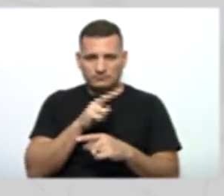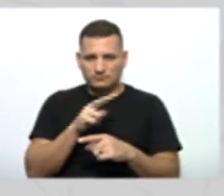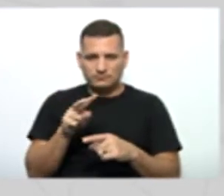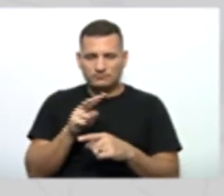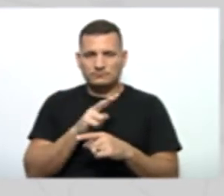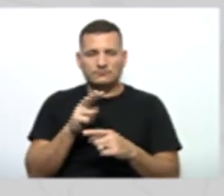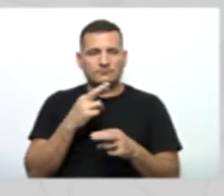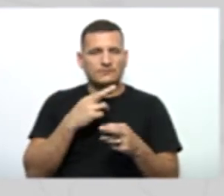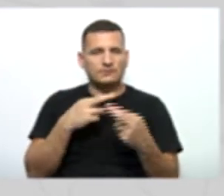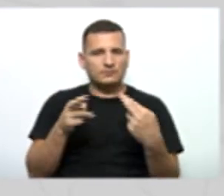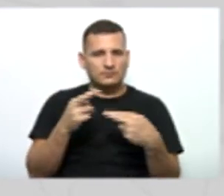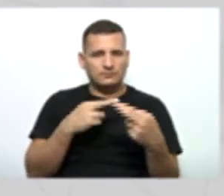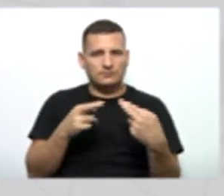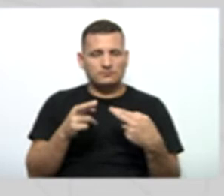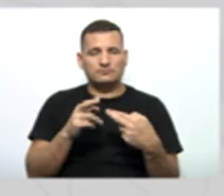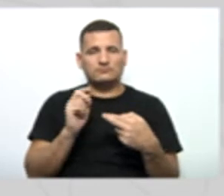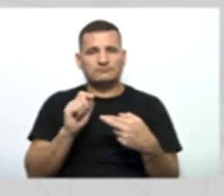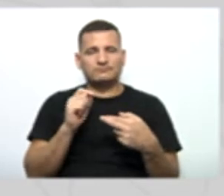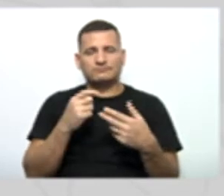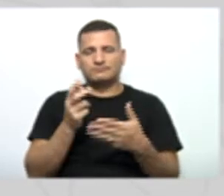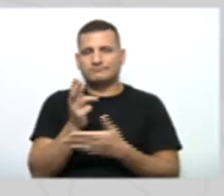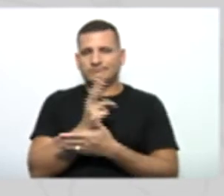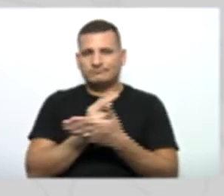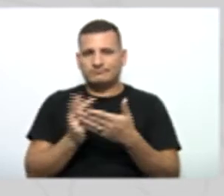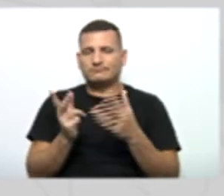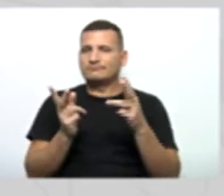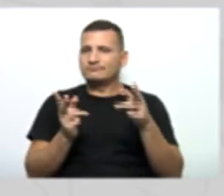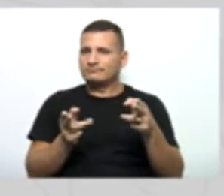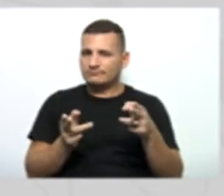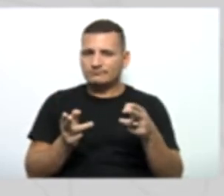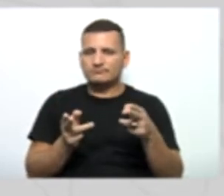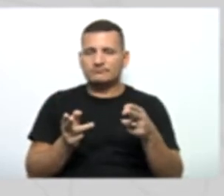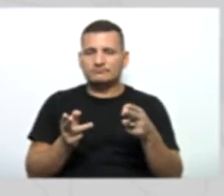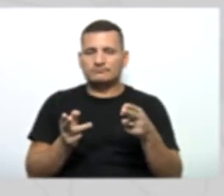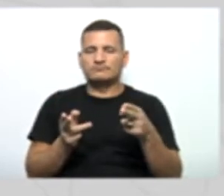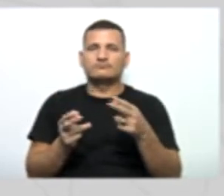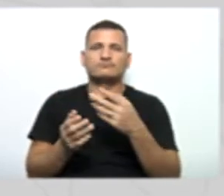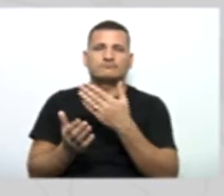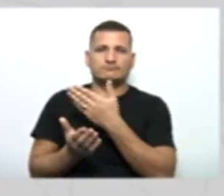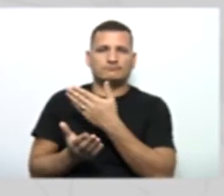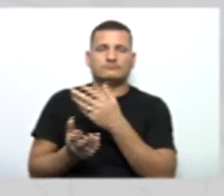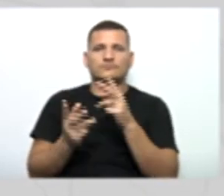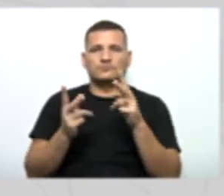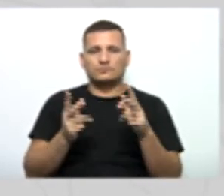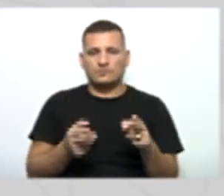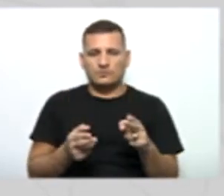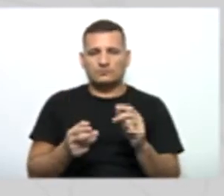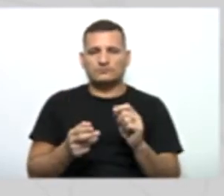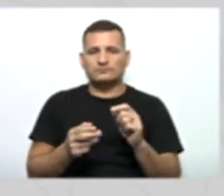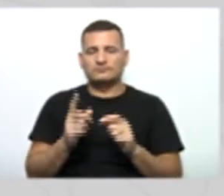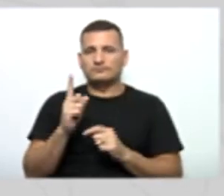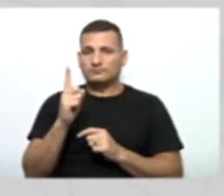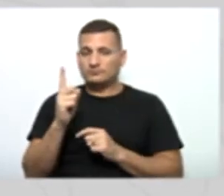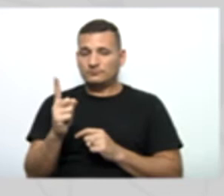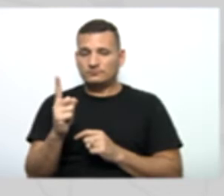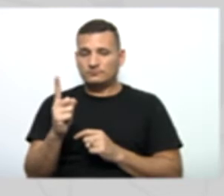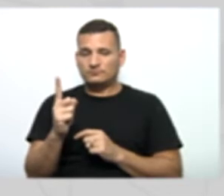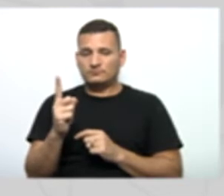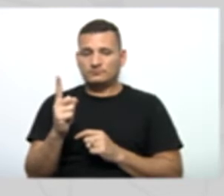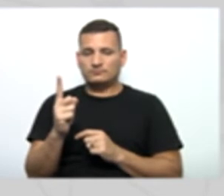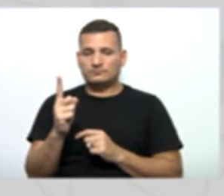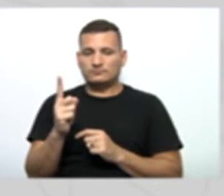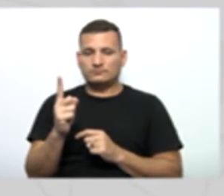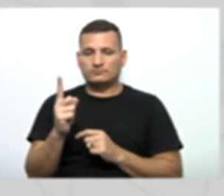que diagramar dessa forma, ok? Ó? Vai ter que ilustrar dessa forma. O 1 aqui, ó. Vamos